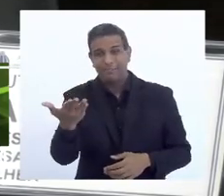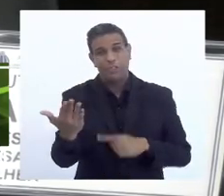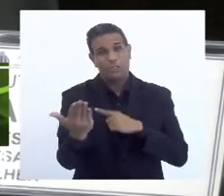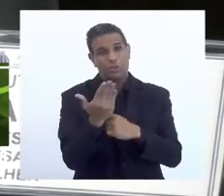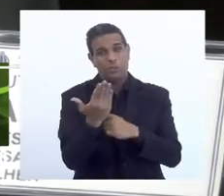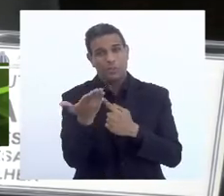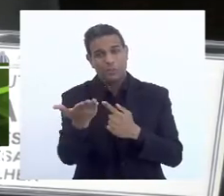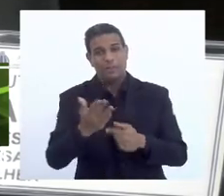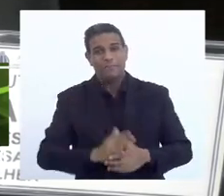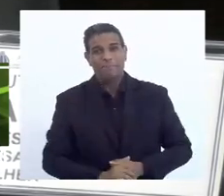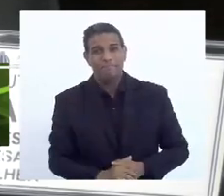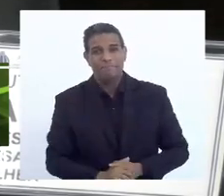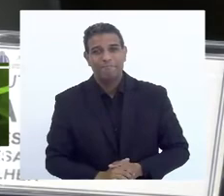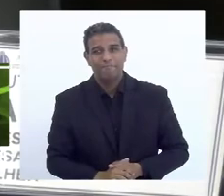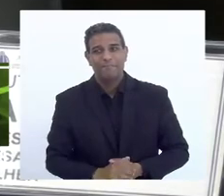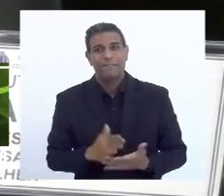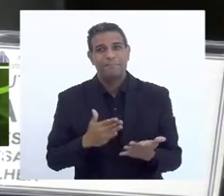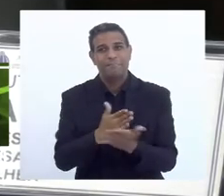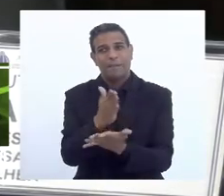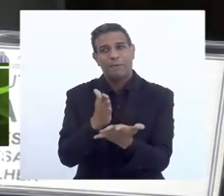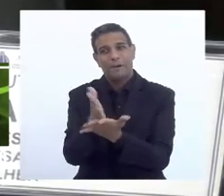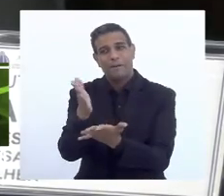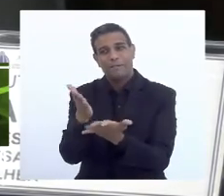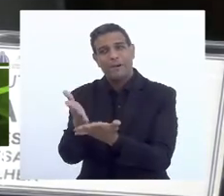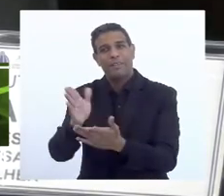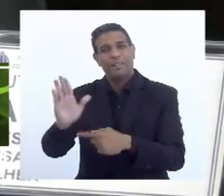Só falta ir para tudo quanto é lugar do Brasil, né?